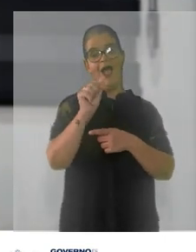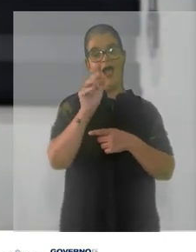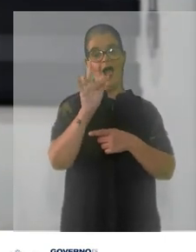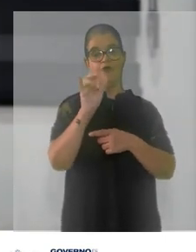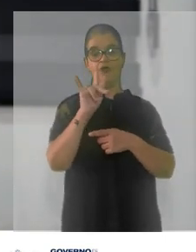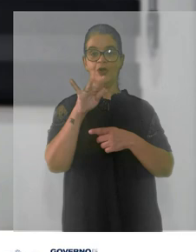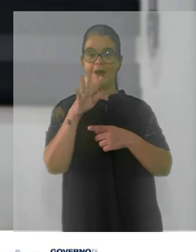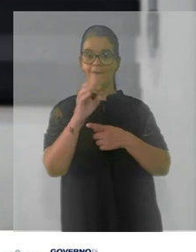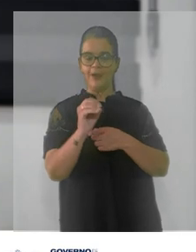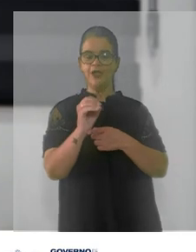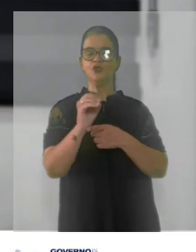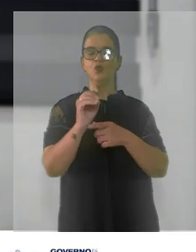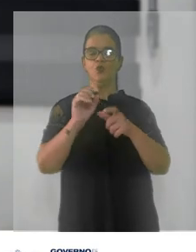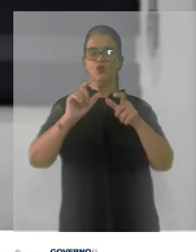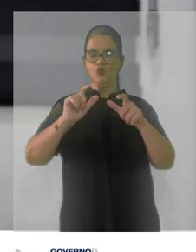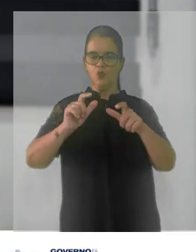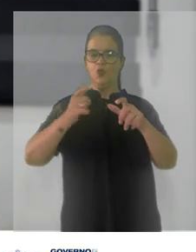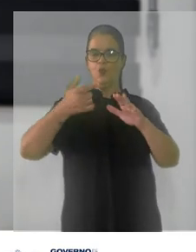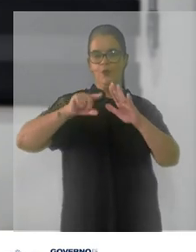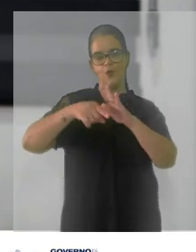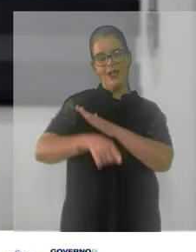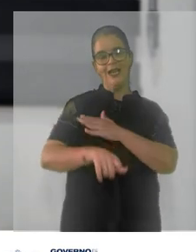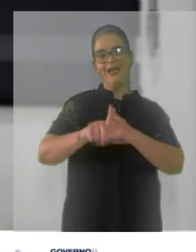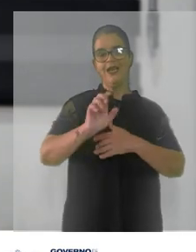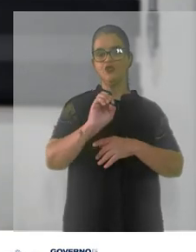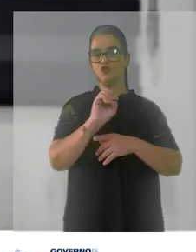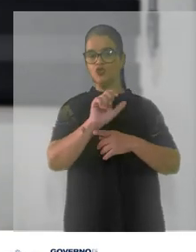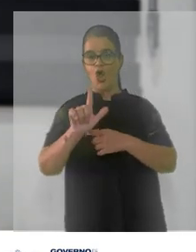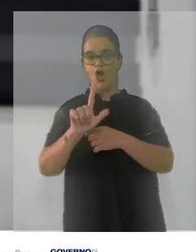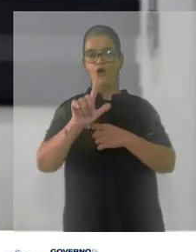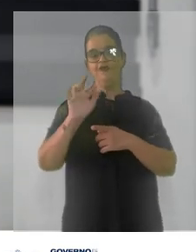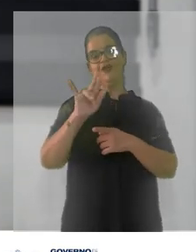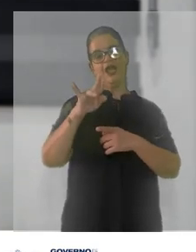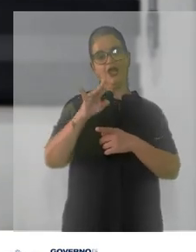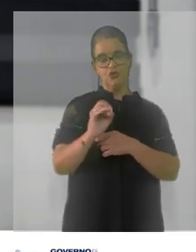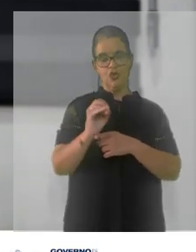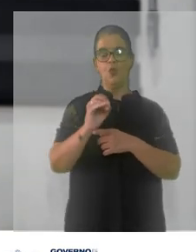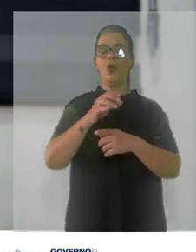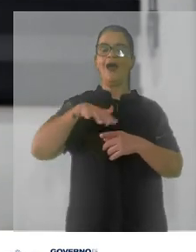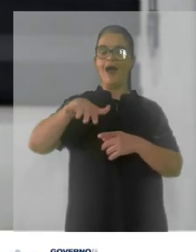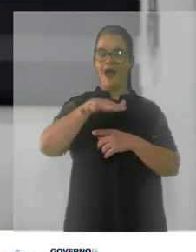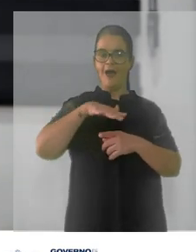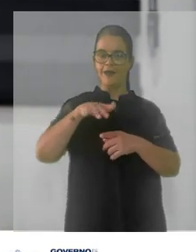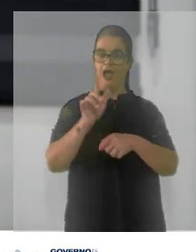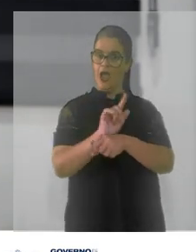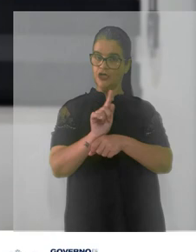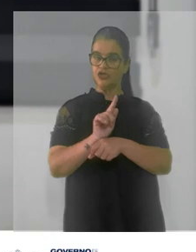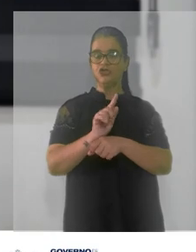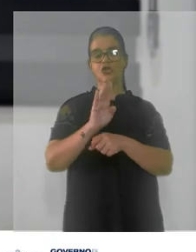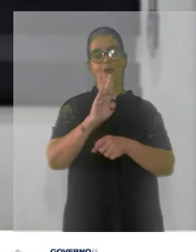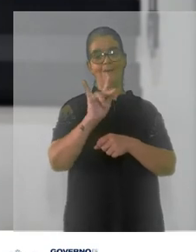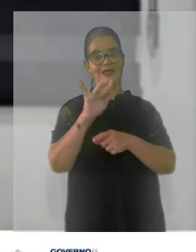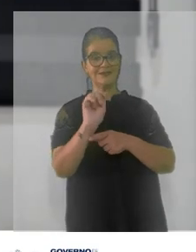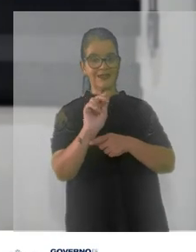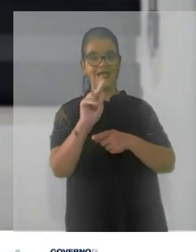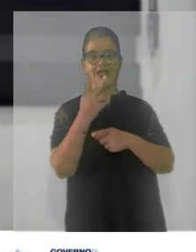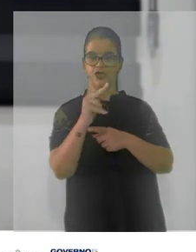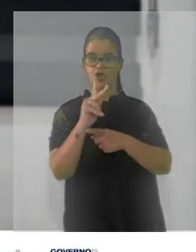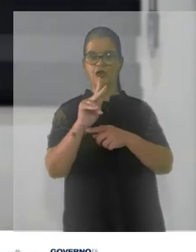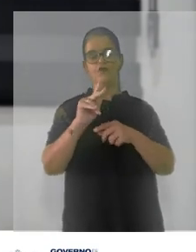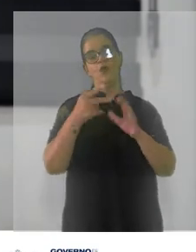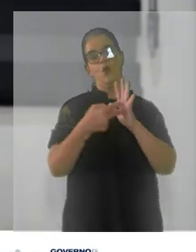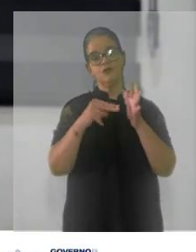afloramento do lençol freático em uma determinada área. A gestão da bacia hidrográfica, ou seja,